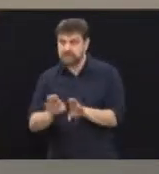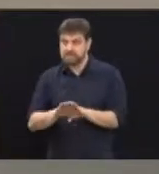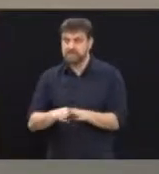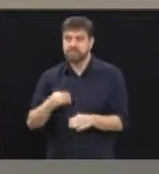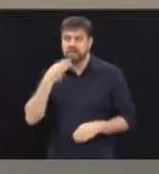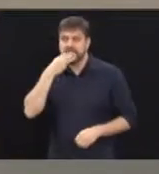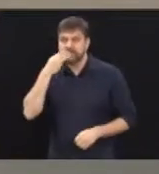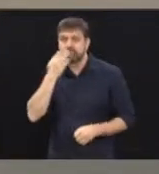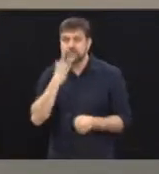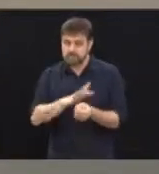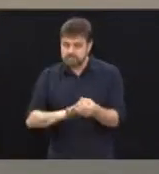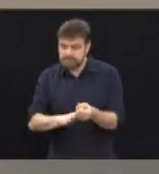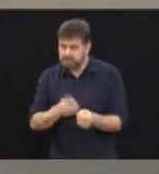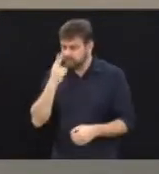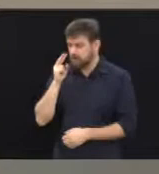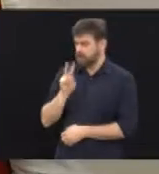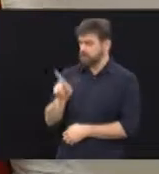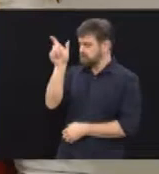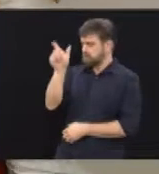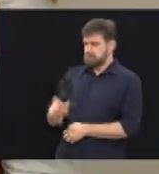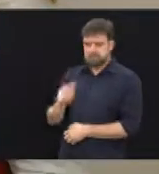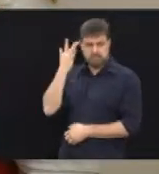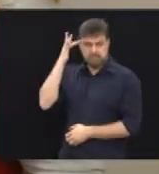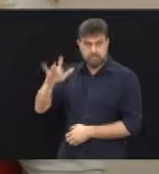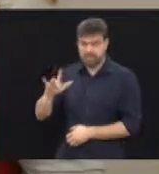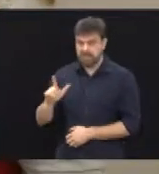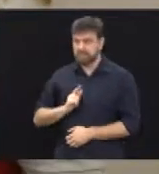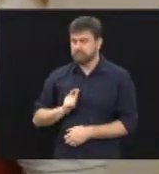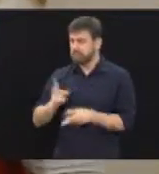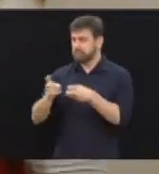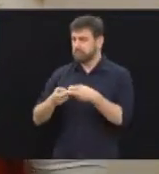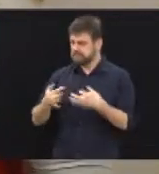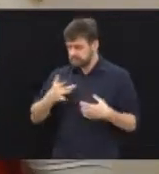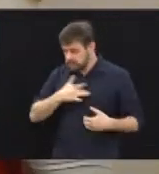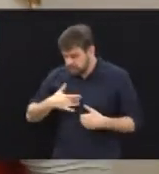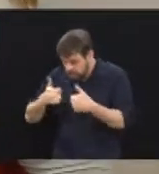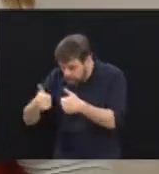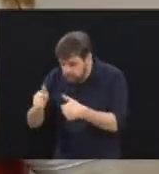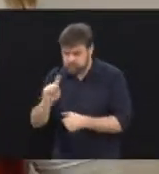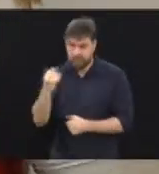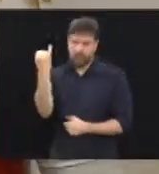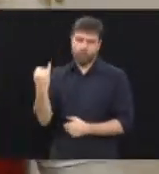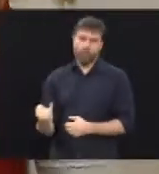só olhando para o paciente você não vai saber. Nem tudo são flores, no caso. Nem tudo.